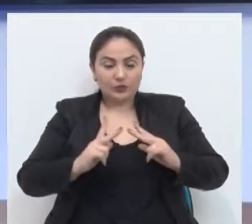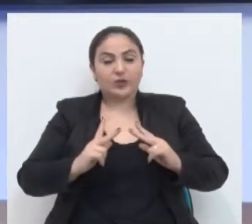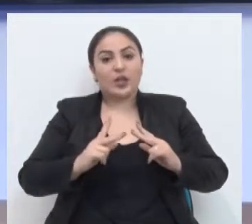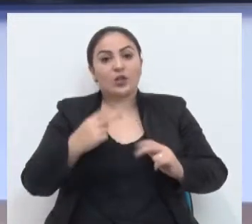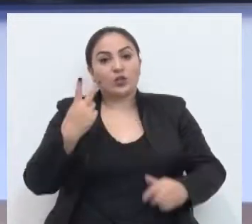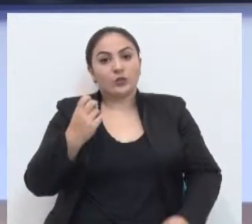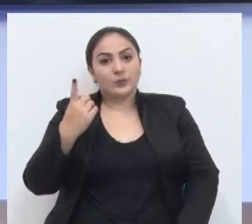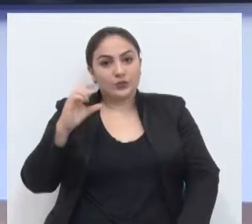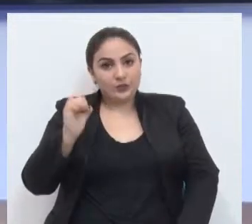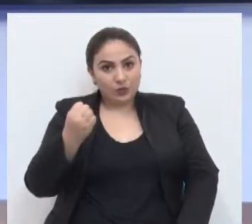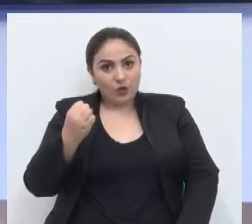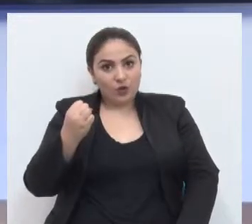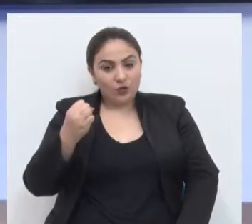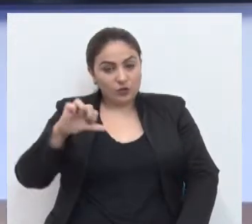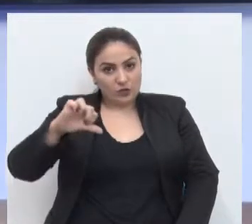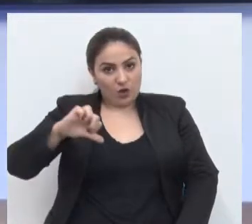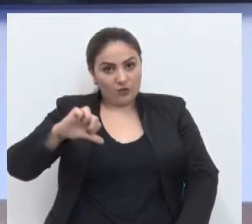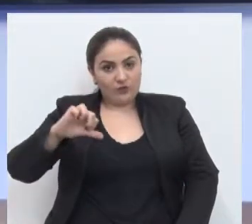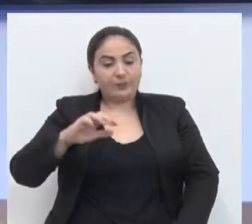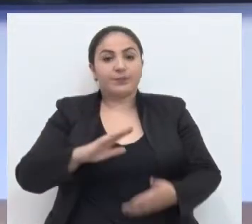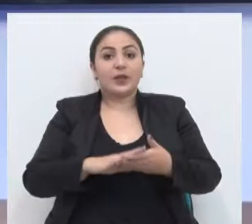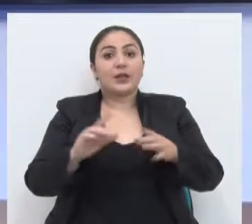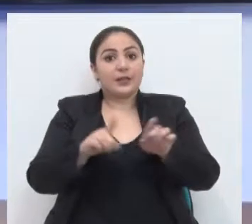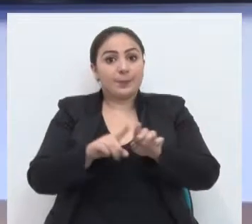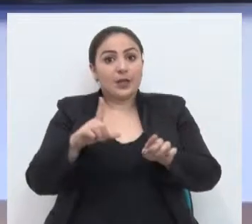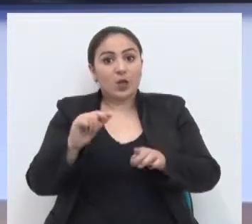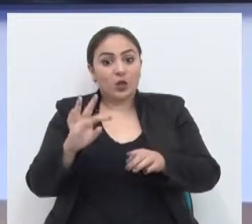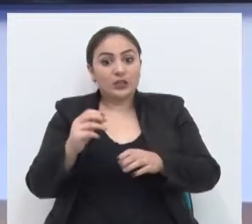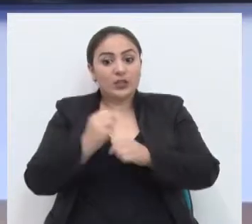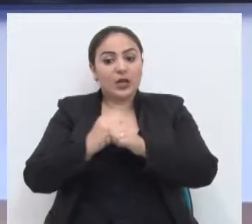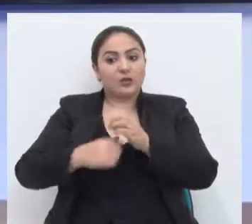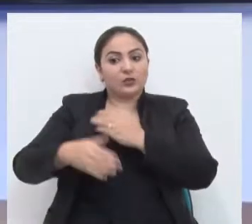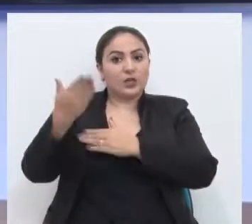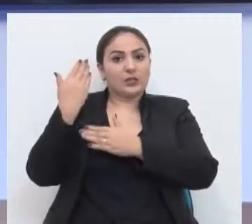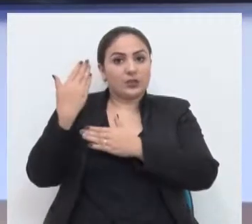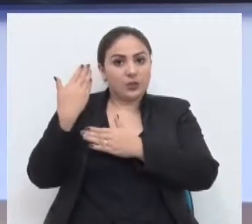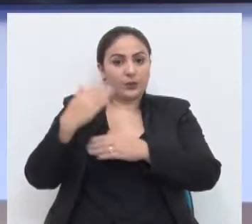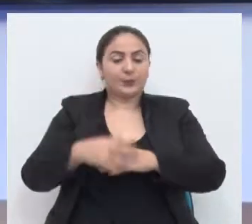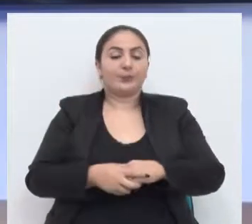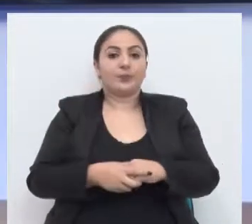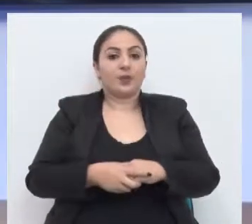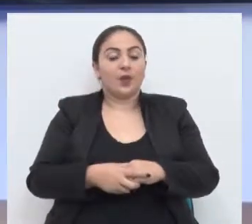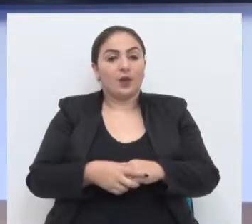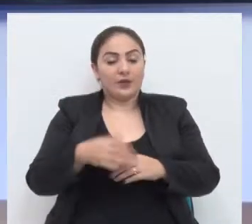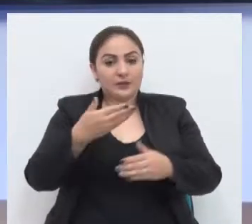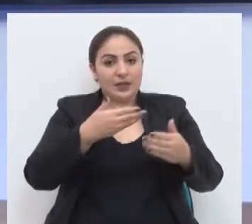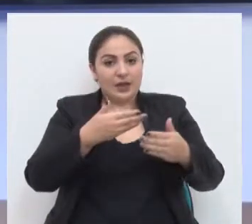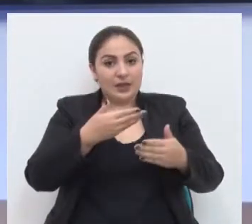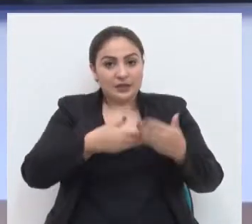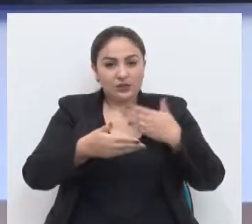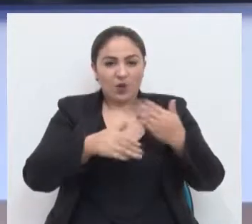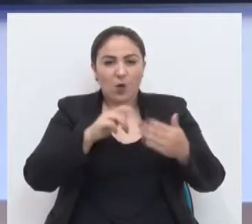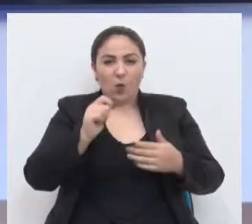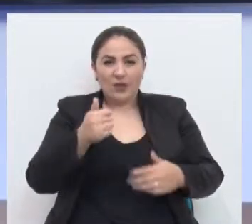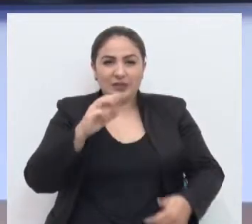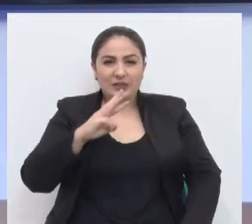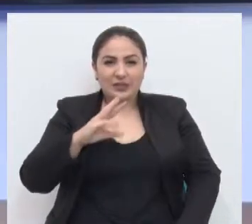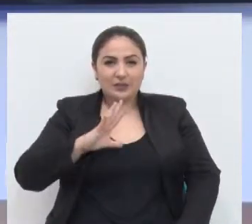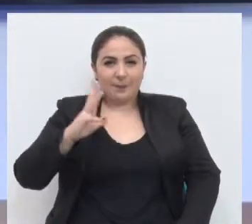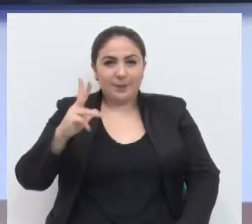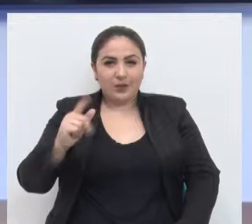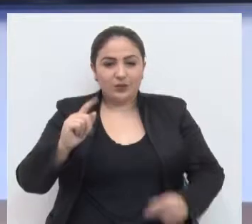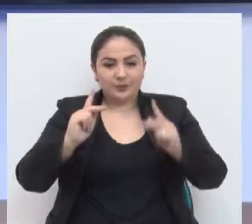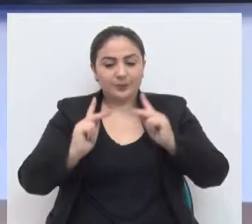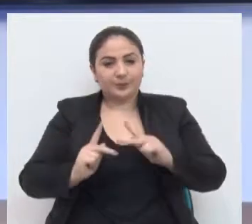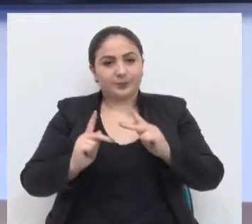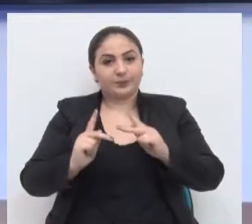Físicas 2019 e também lotes residuais de anos anteriores. Serão contemplados quase 3